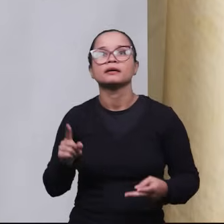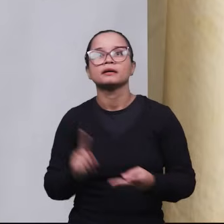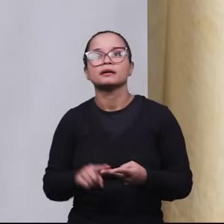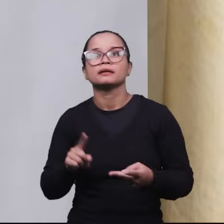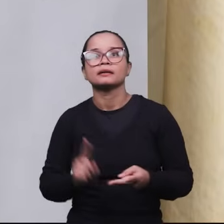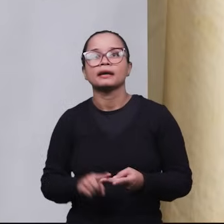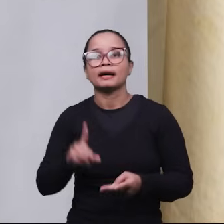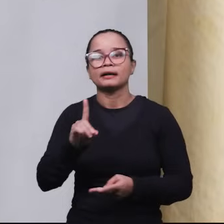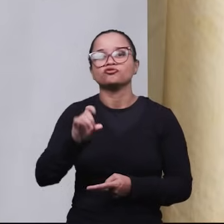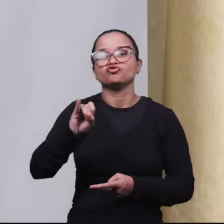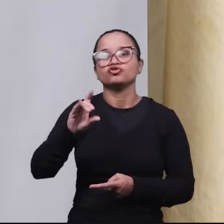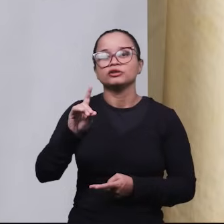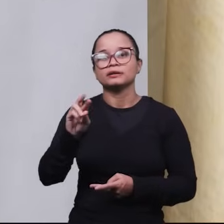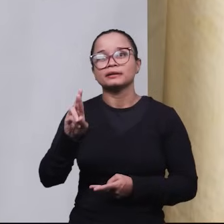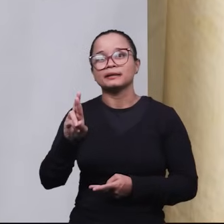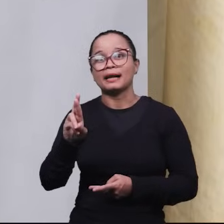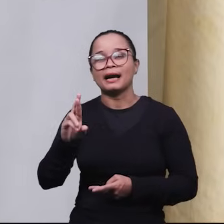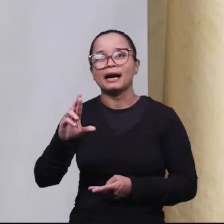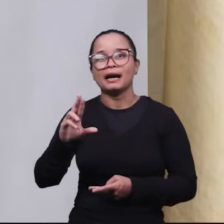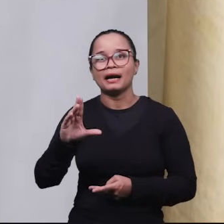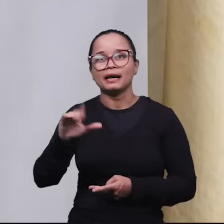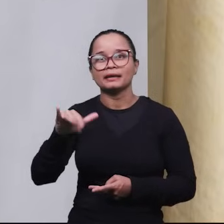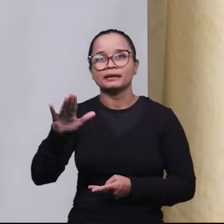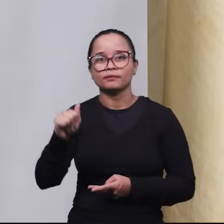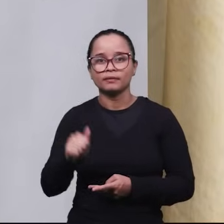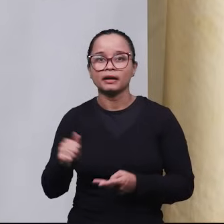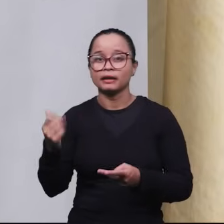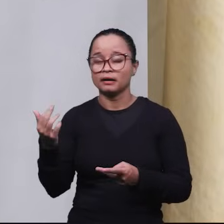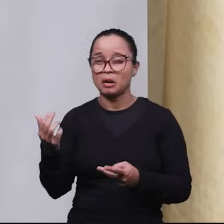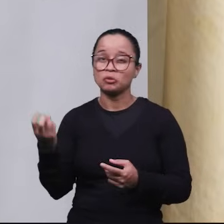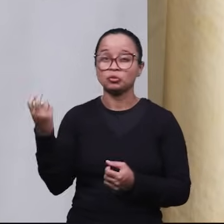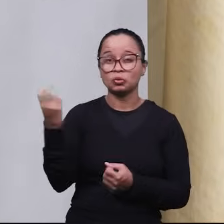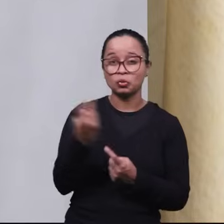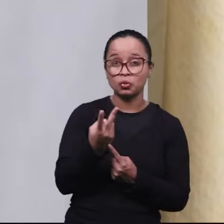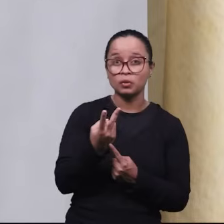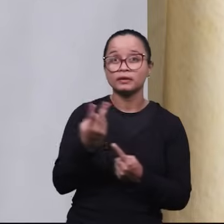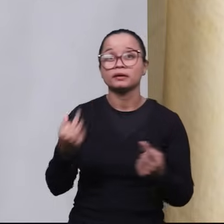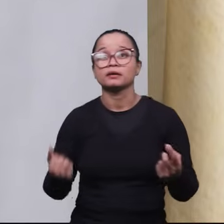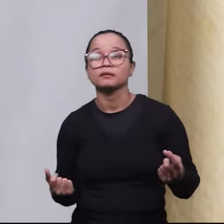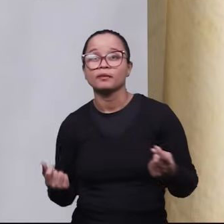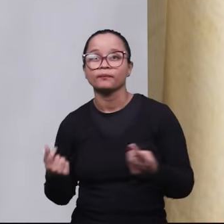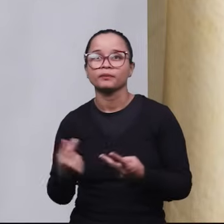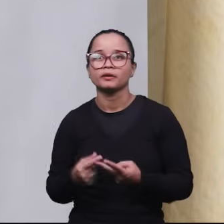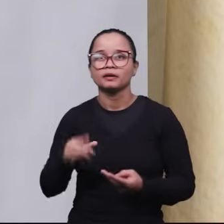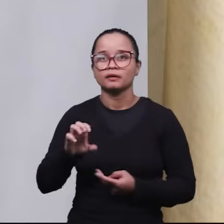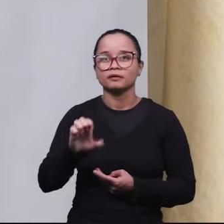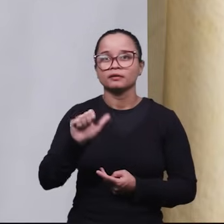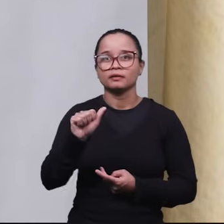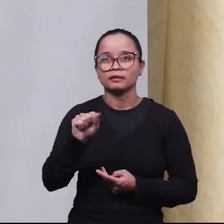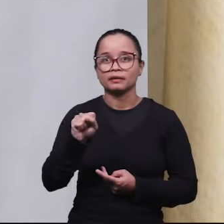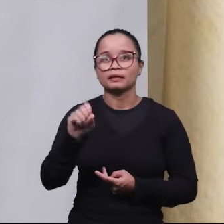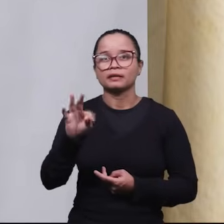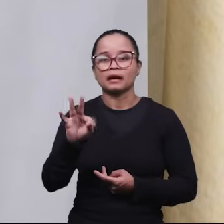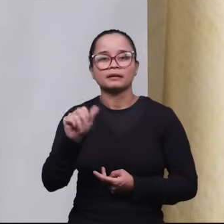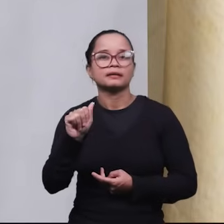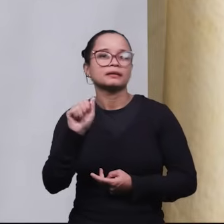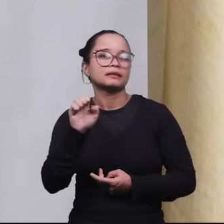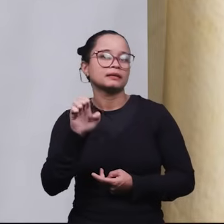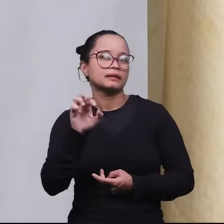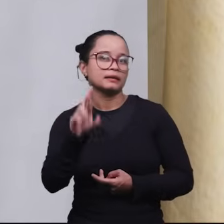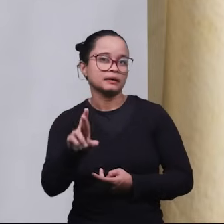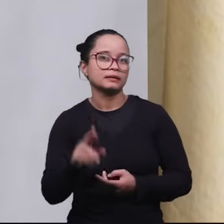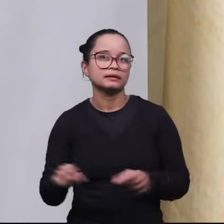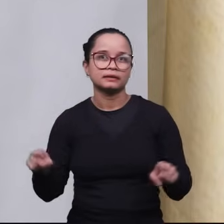que valia 2 dracmas. Aí eles tinham o estáter, agora como moeda, e também